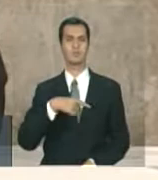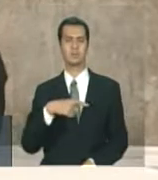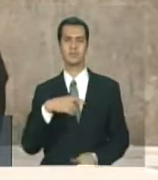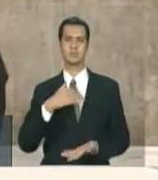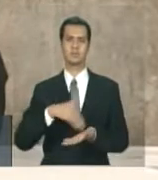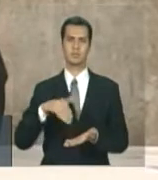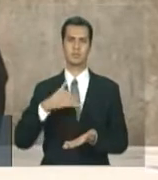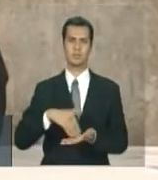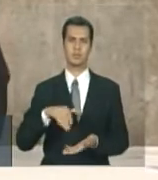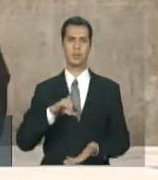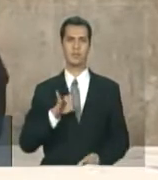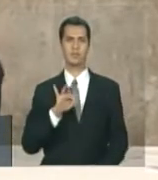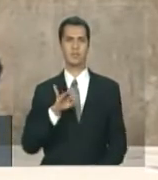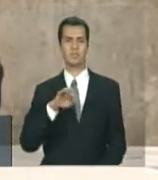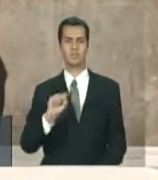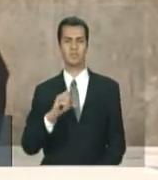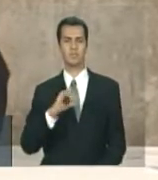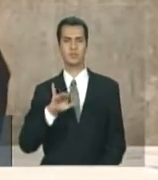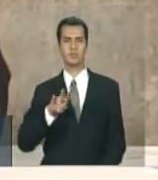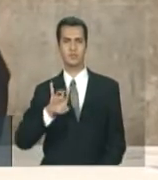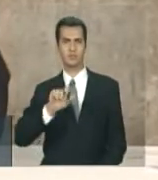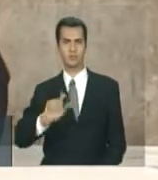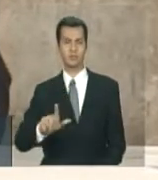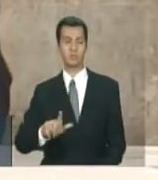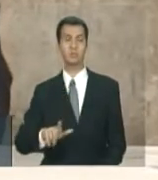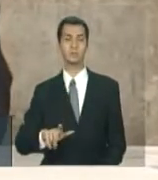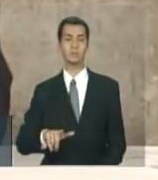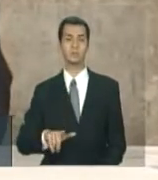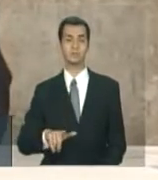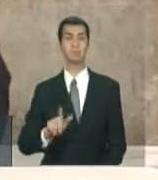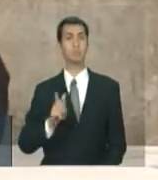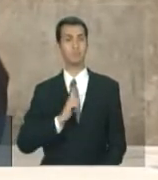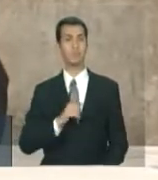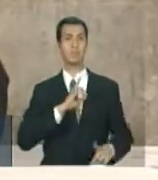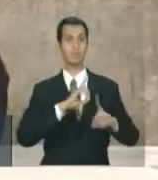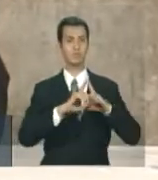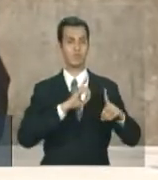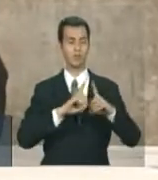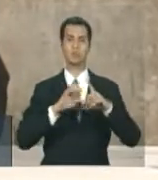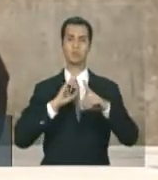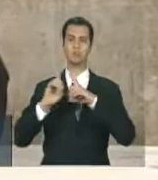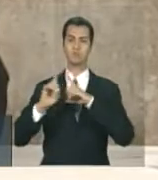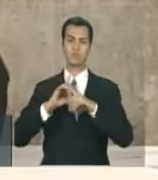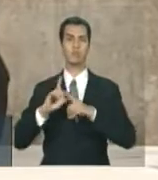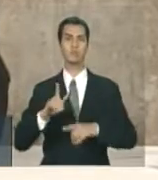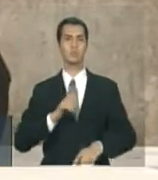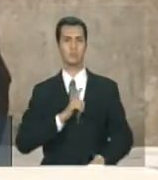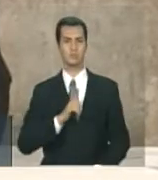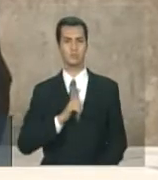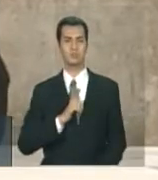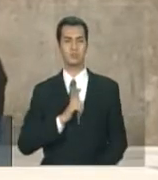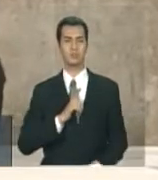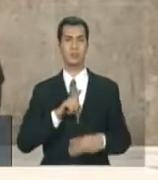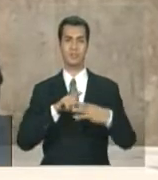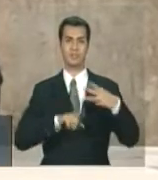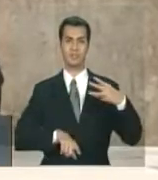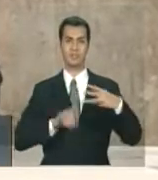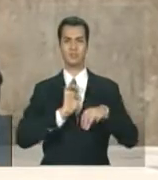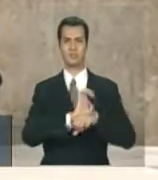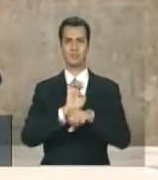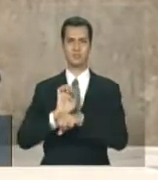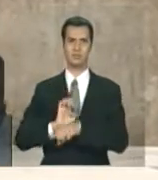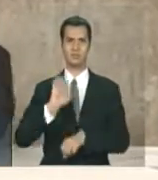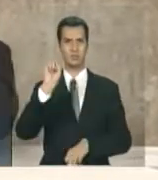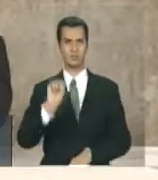Civil, o secretário de Agricultura, toda a equipe do governo do estado. Então, sim, há um canal de diálogo já aberto com os 3 estados do Sul, que eu me referia que